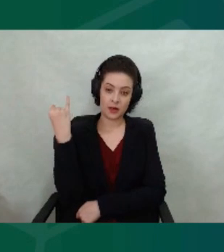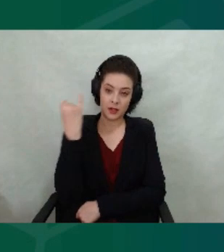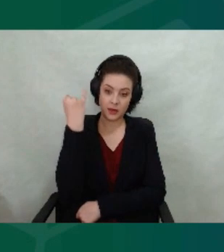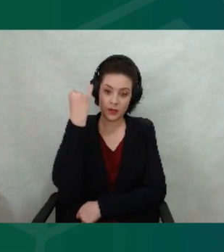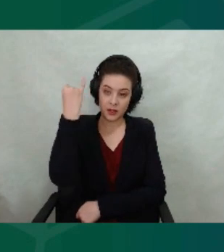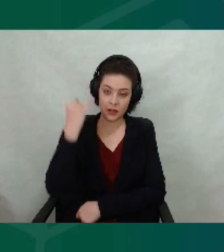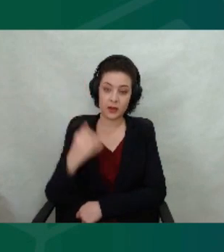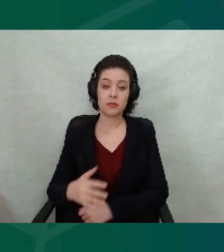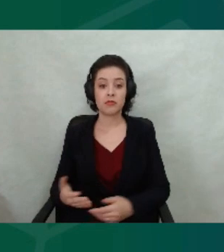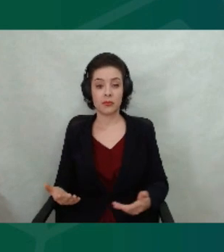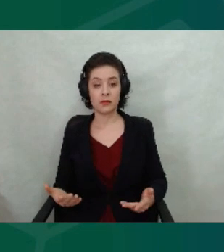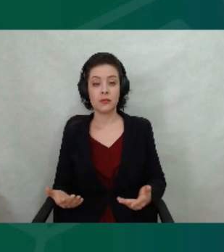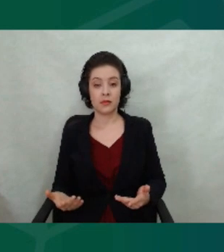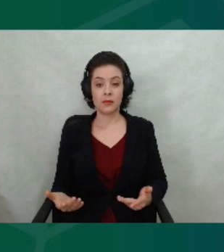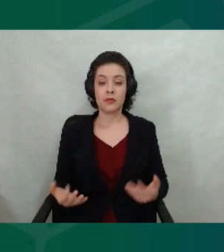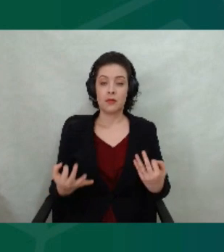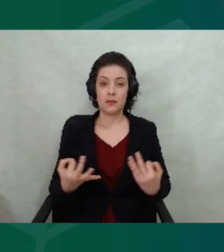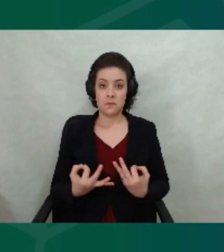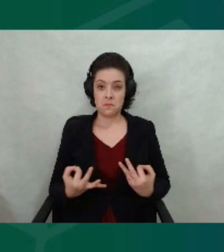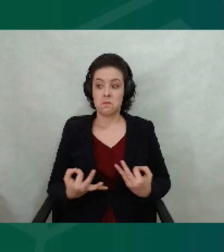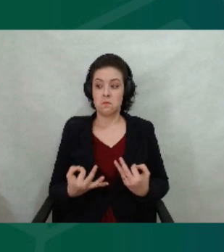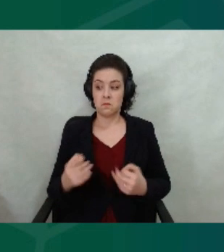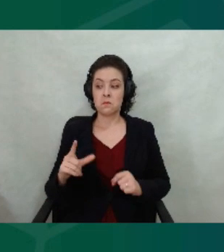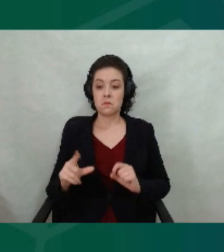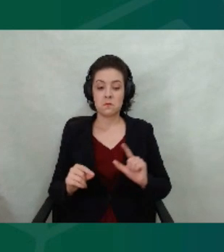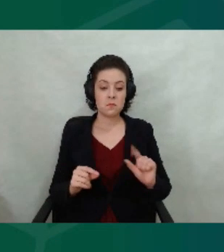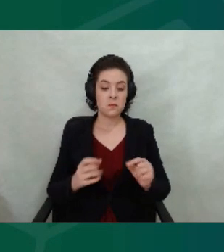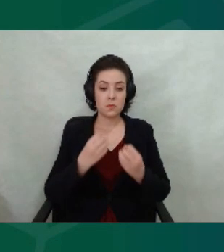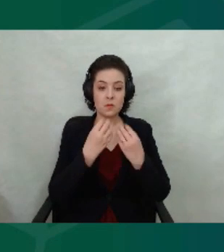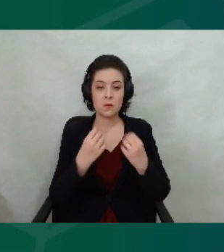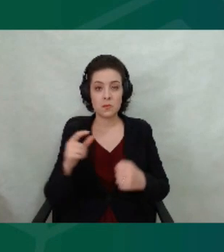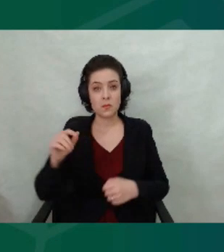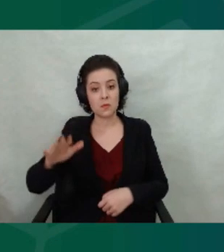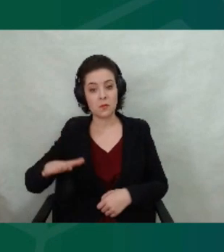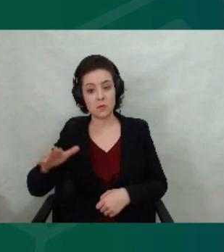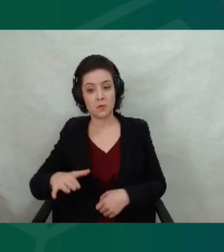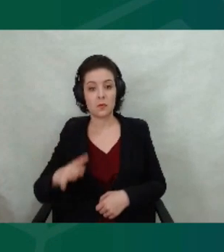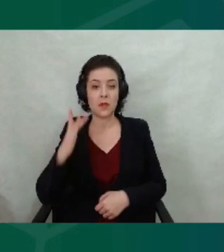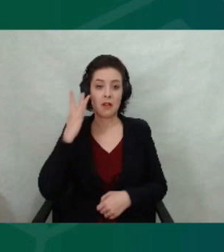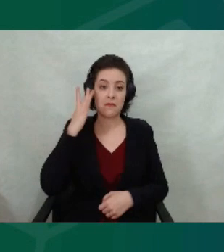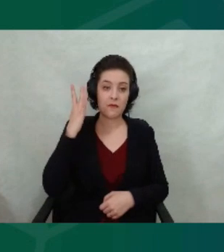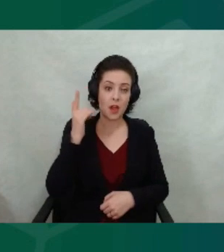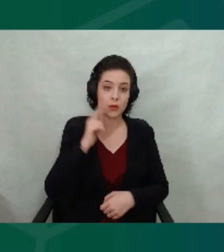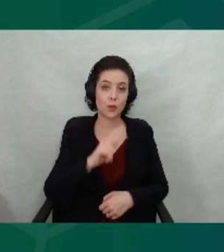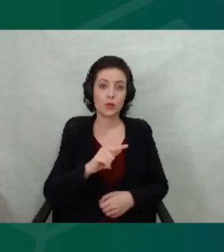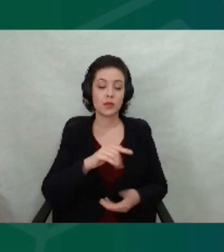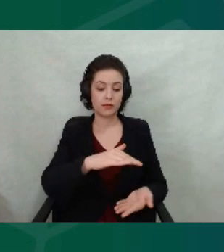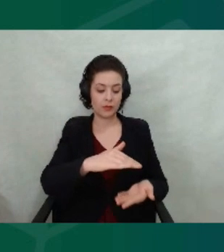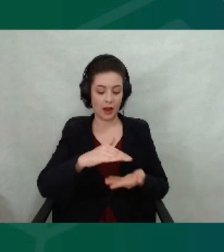é de excelente escolha, tanto pelo baixo custo, facilidade de